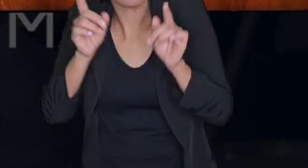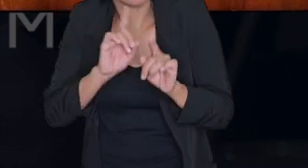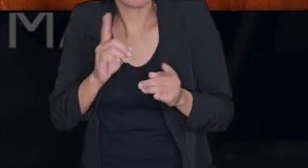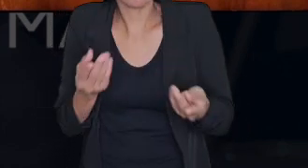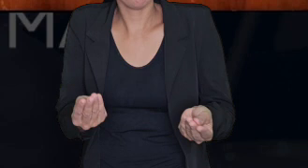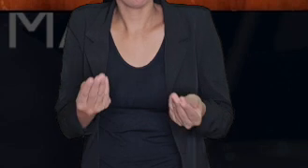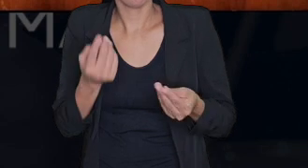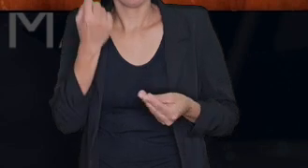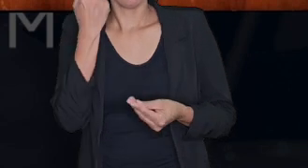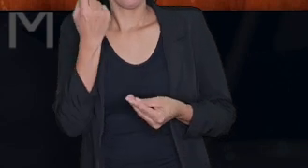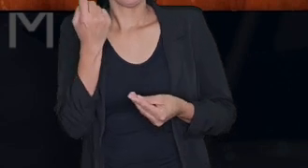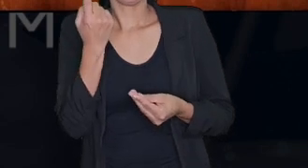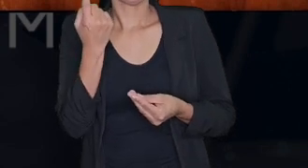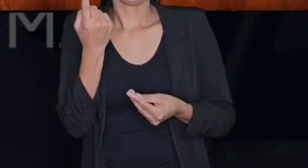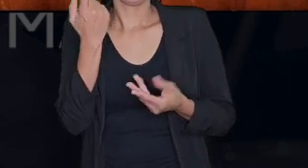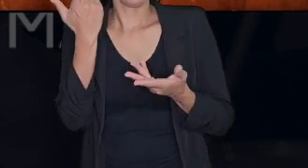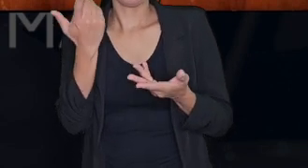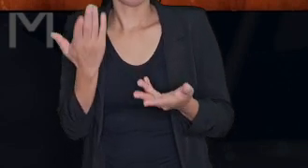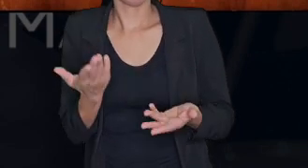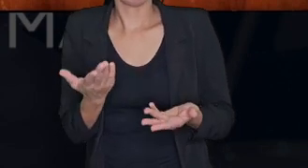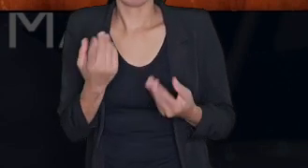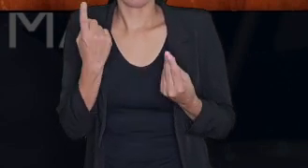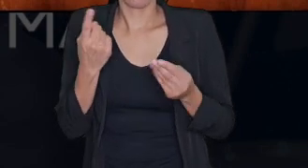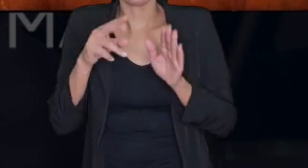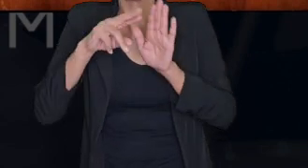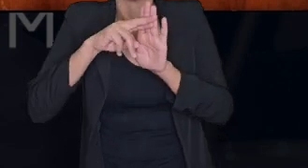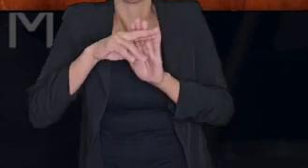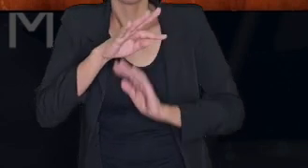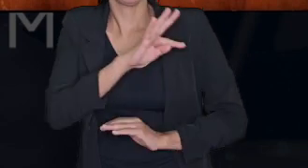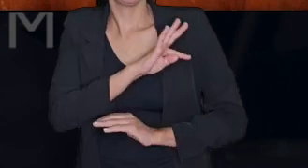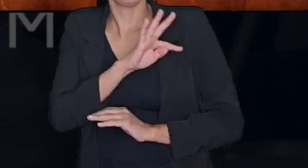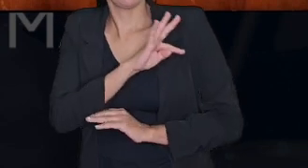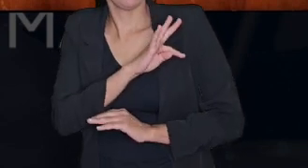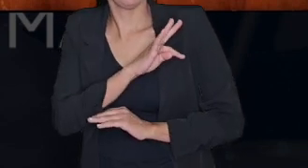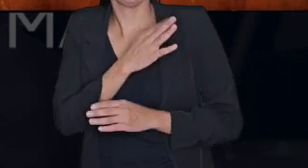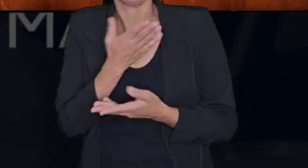ser covarde. Você não precisa respeitar uma